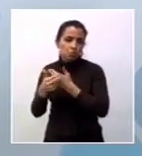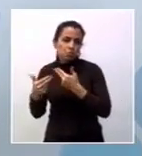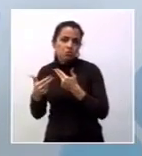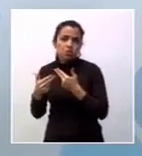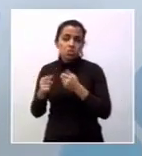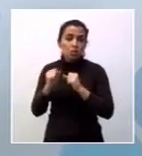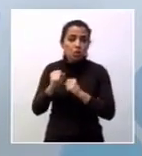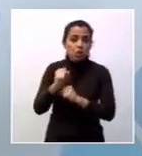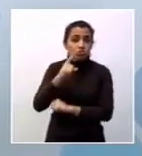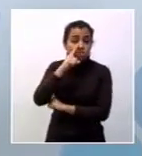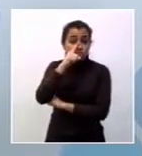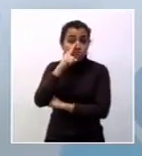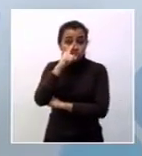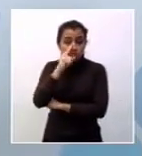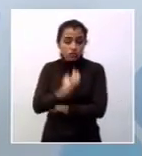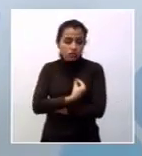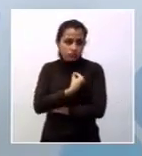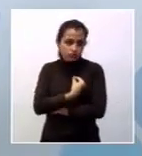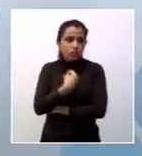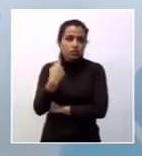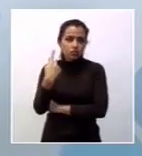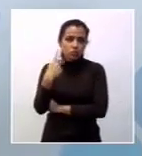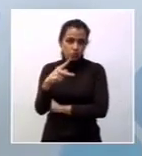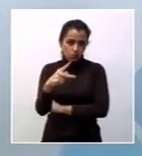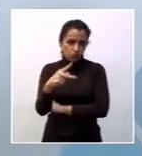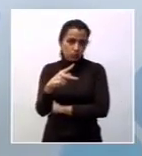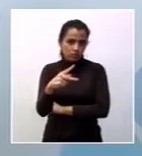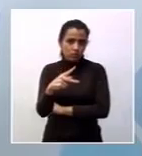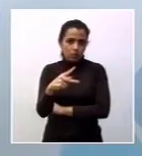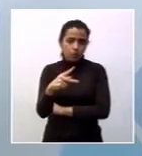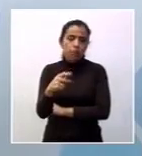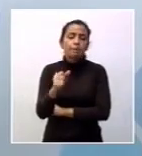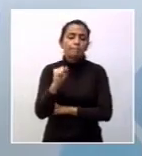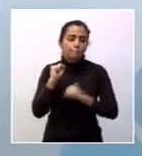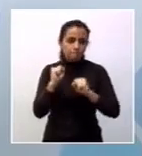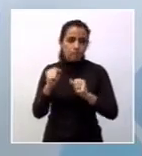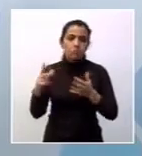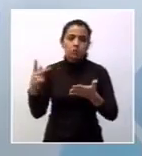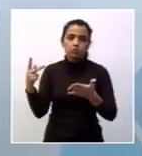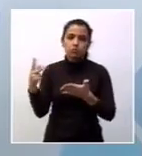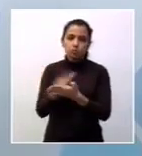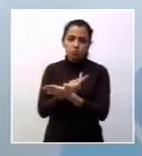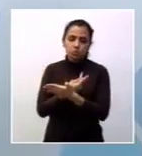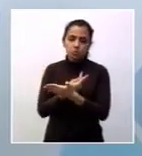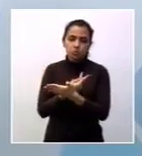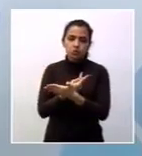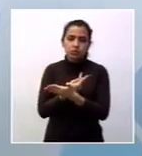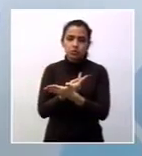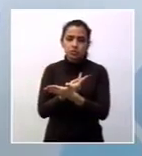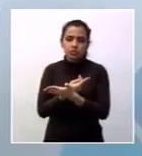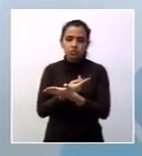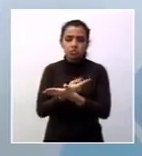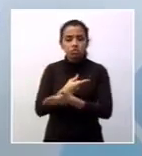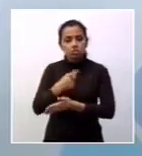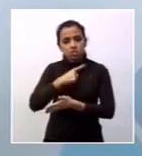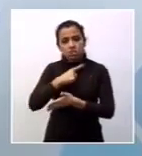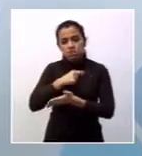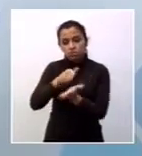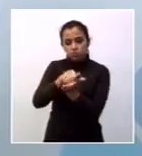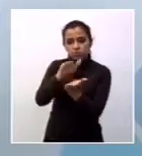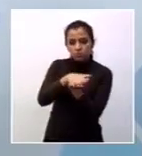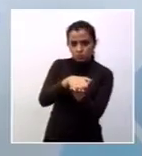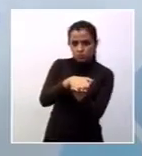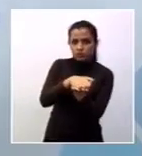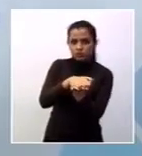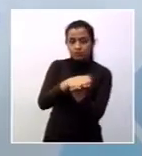colocar em risco a sua vida, tá? Isso pode ser considerado, sim, e tem penalidade, tá? Então, sempre